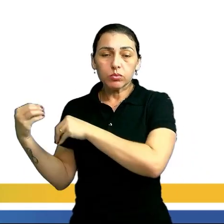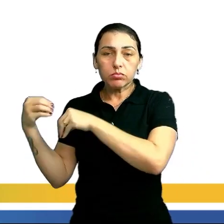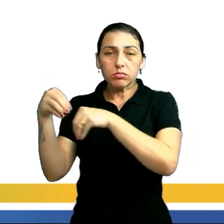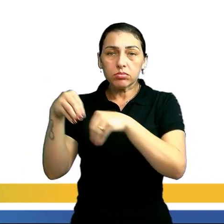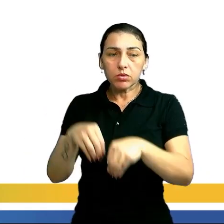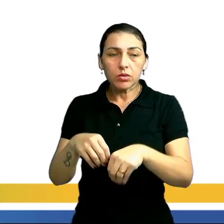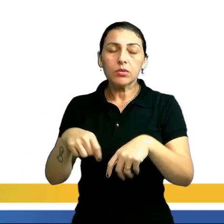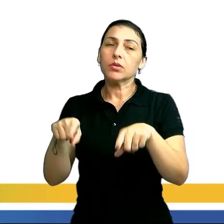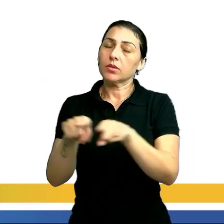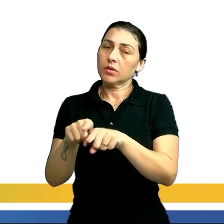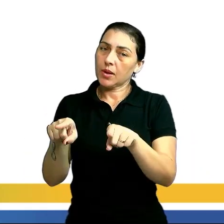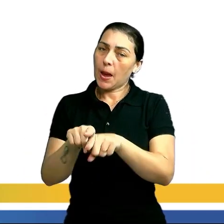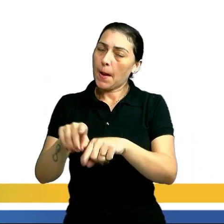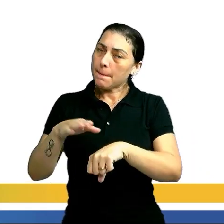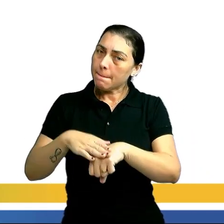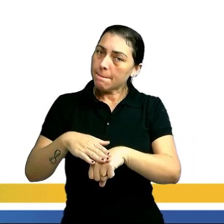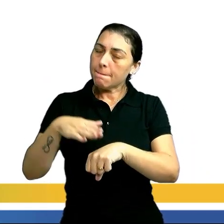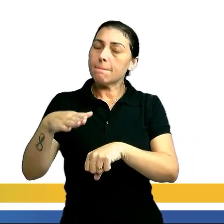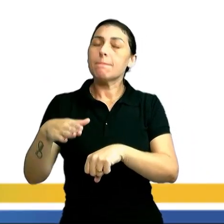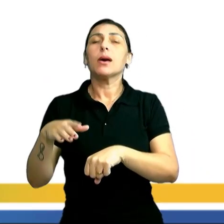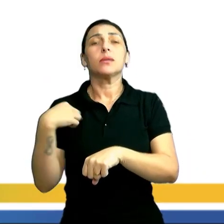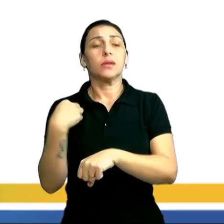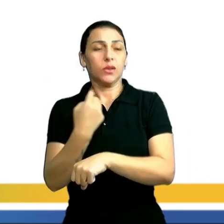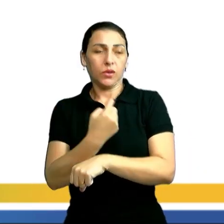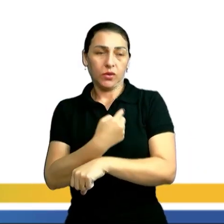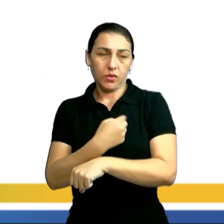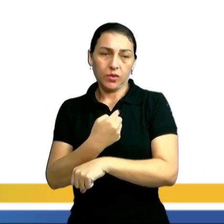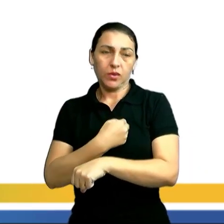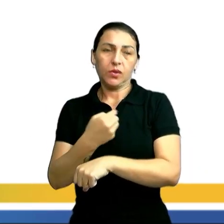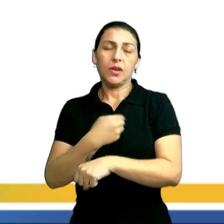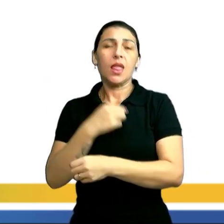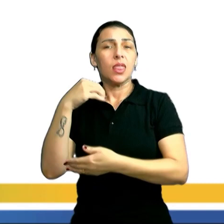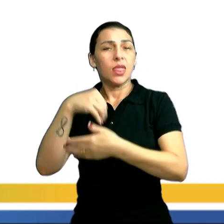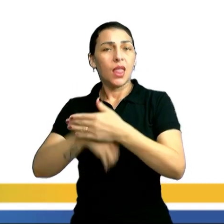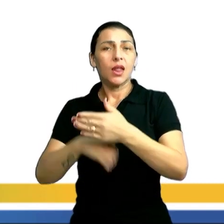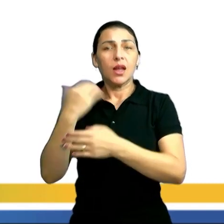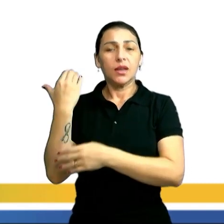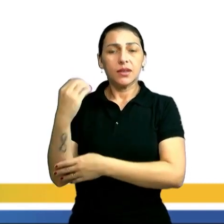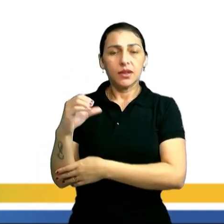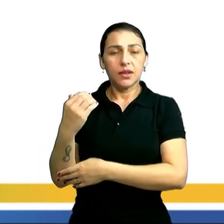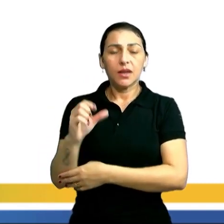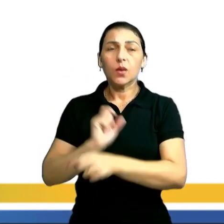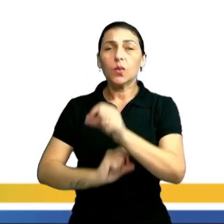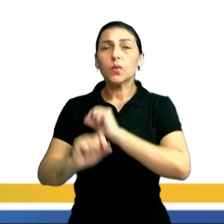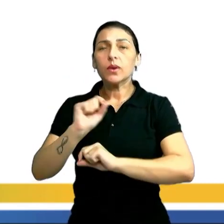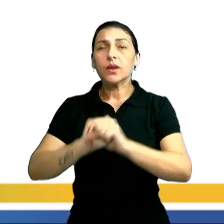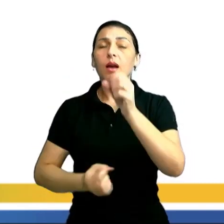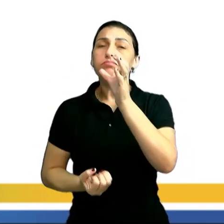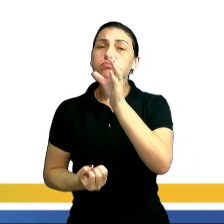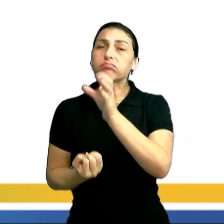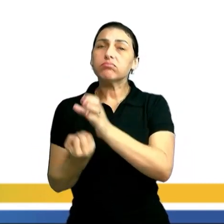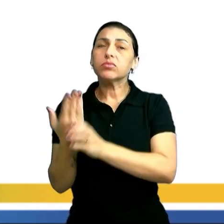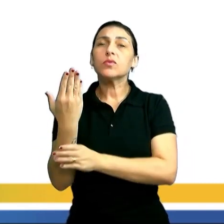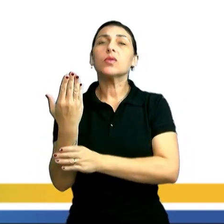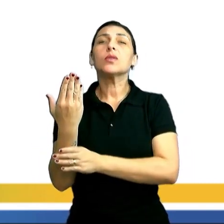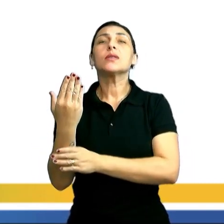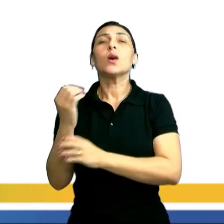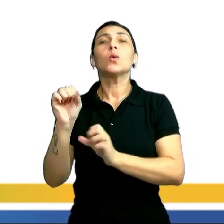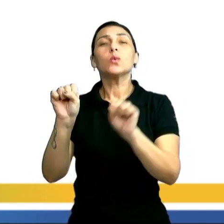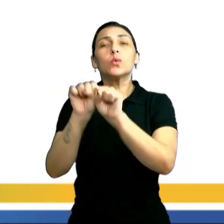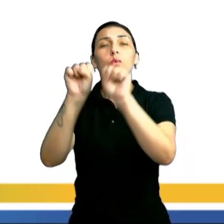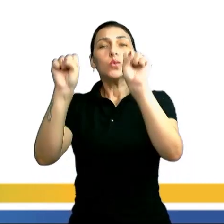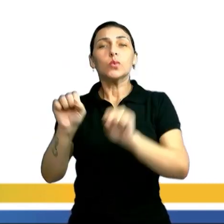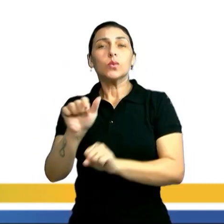E a mais comum para nós, dentro das ciências, é a evolução gradual dos